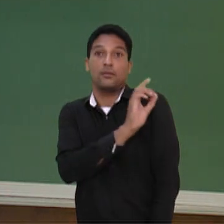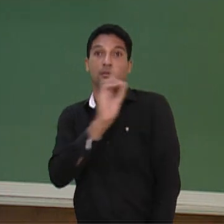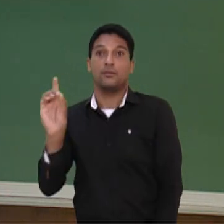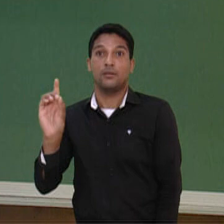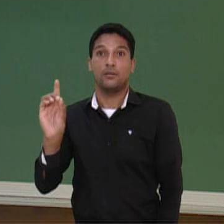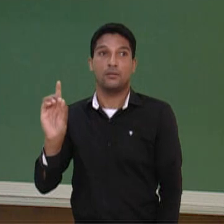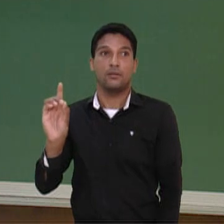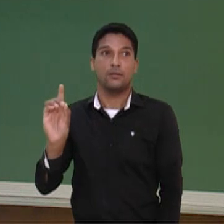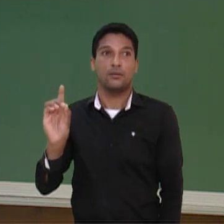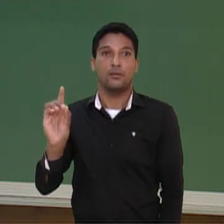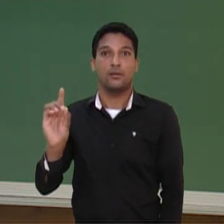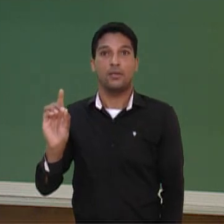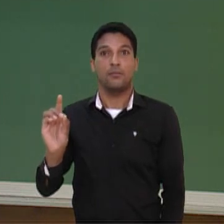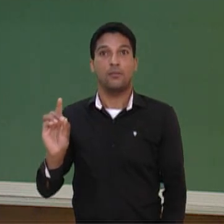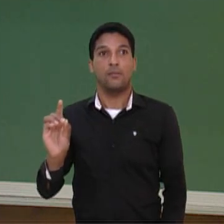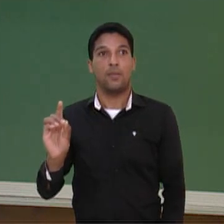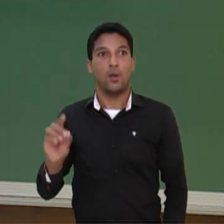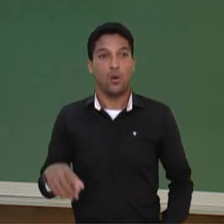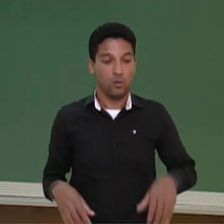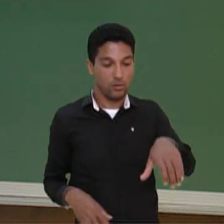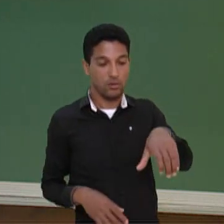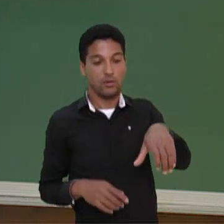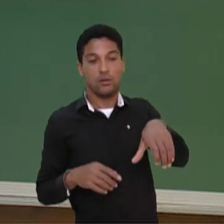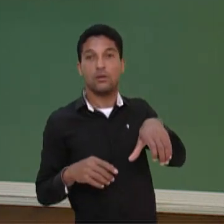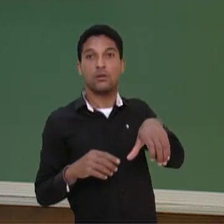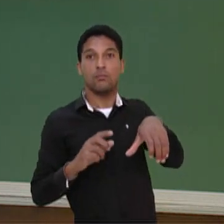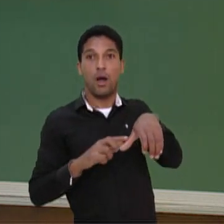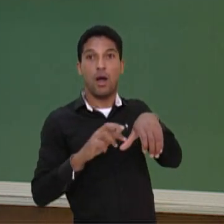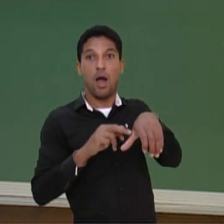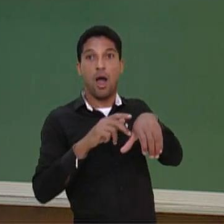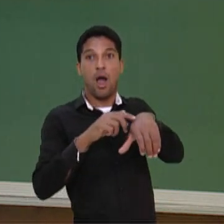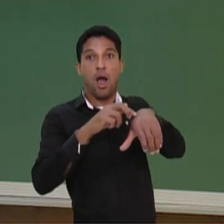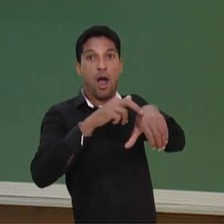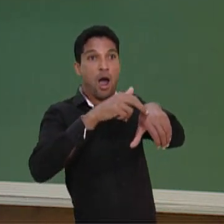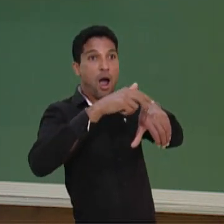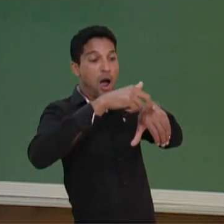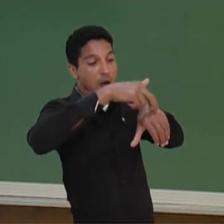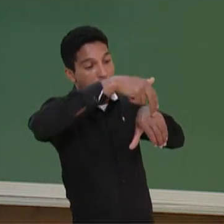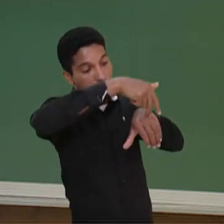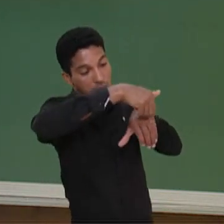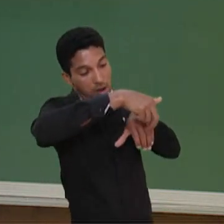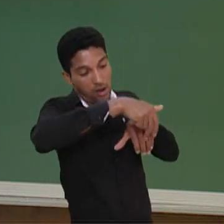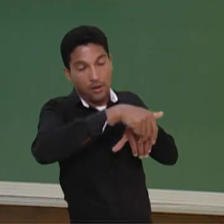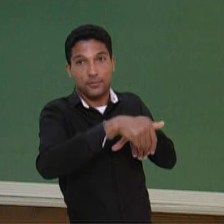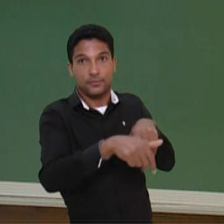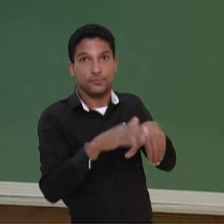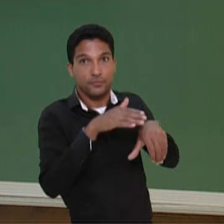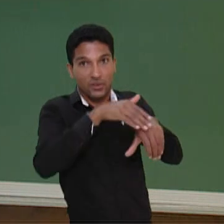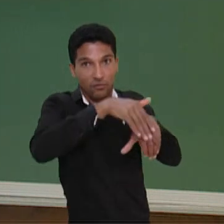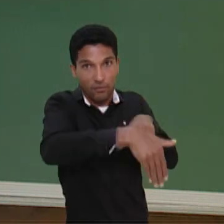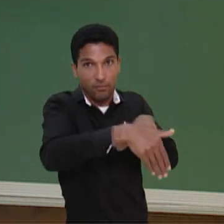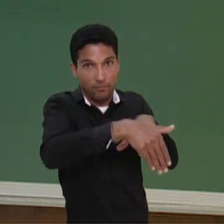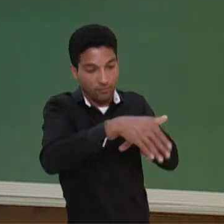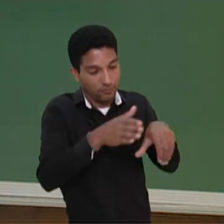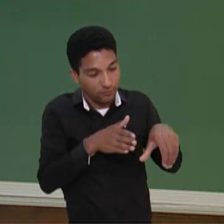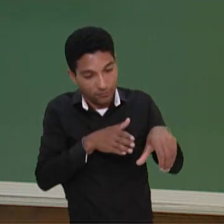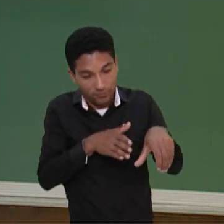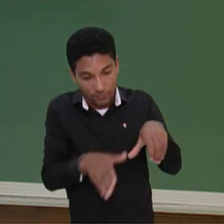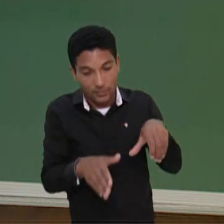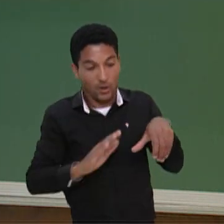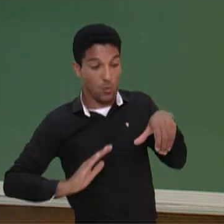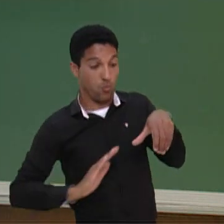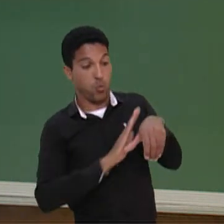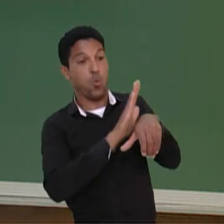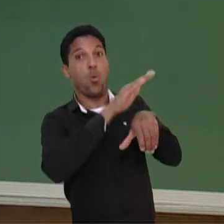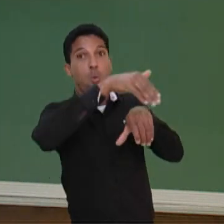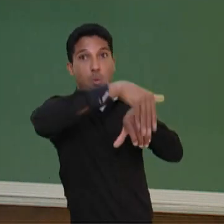dessa linha, eu estou subindo, está crescendo. Cheguei aqui, estou descendo, certo? Sentido decrescente. Por que eu preciso